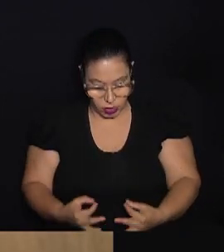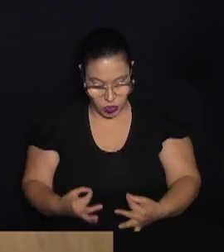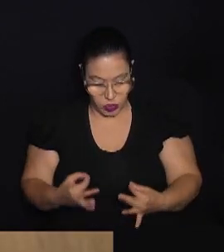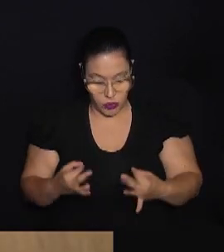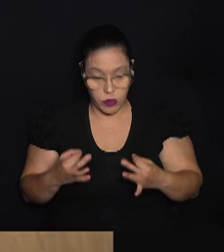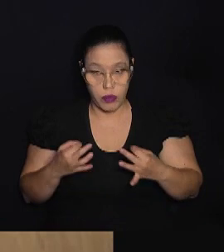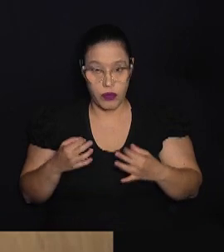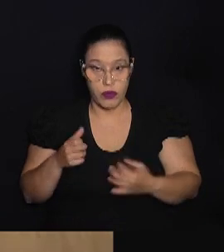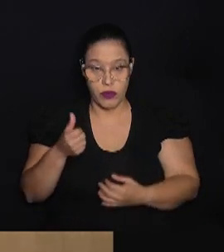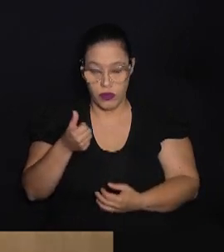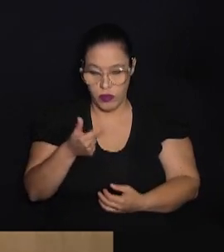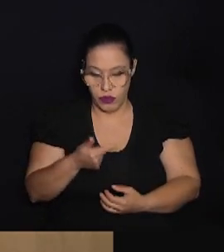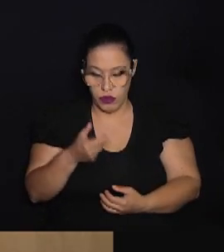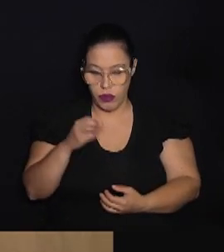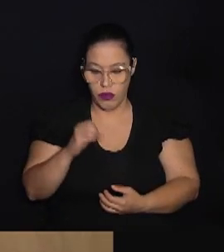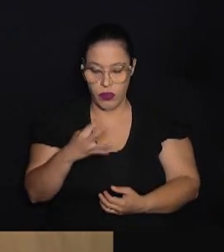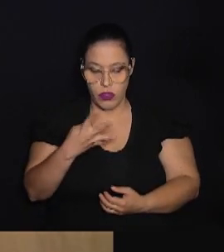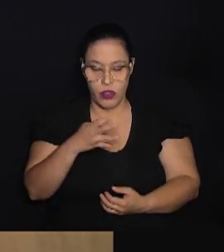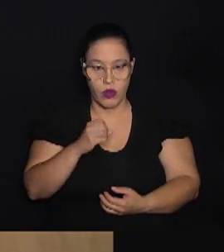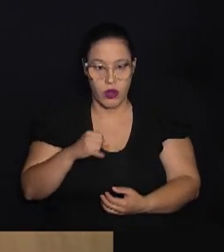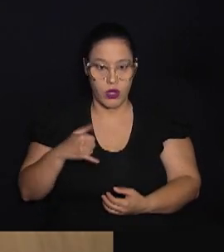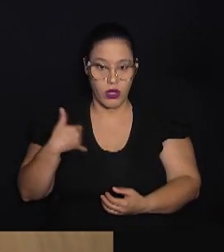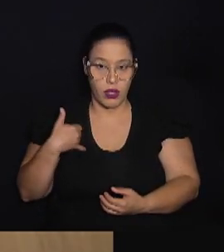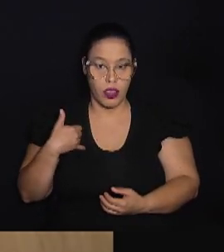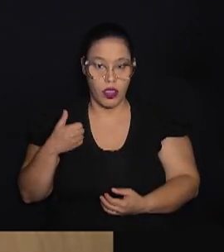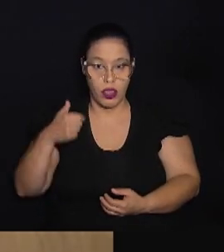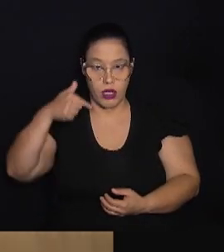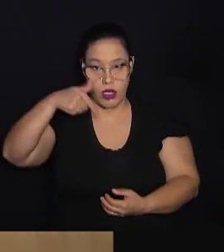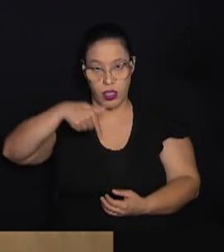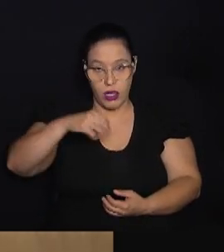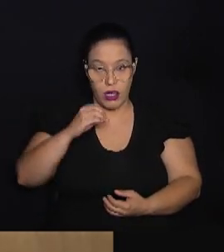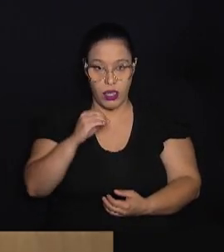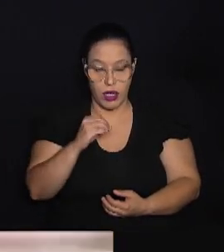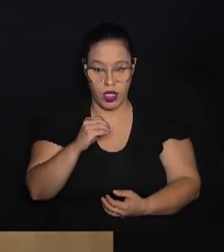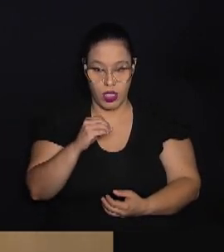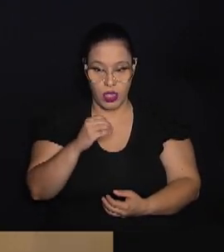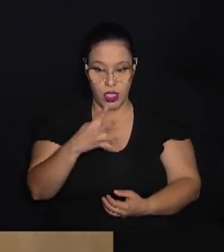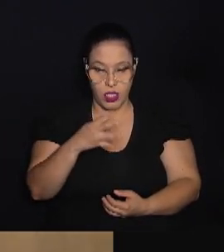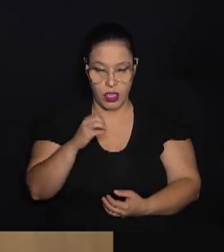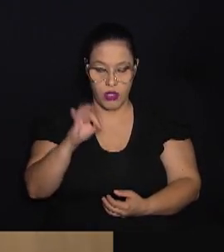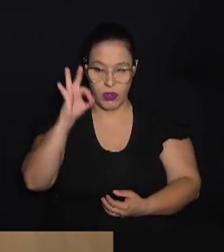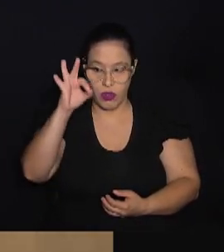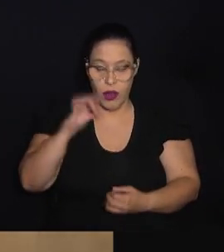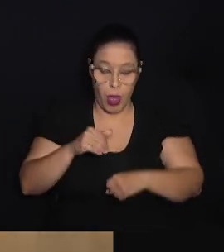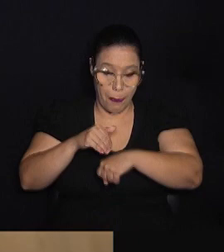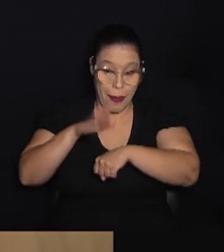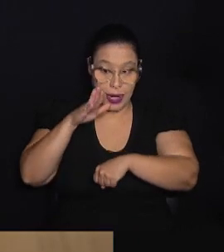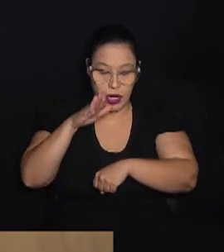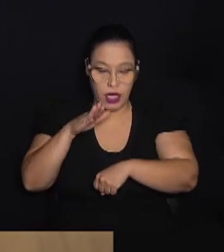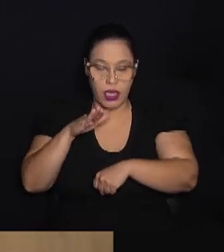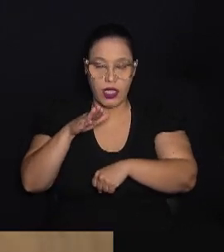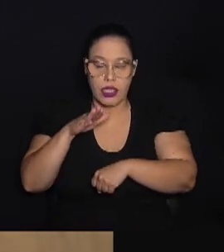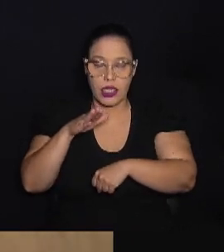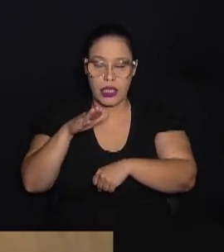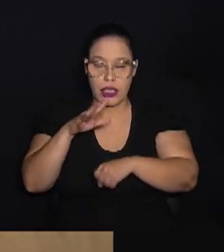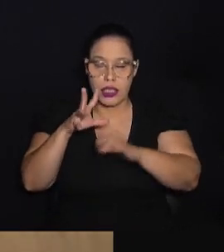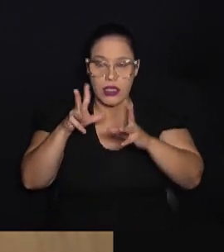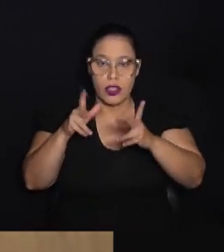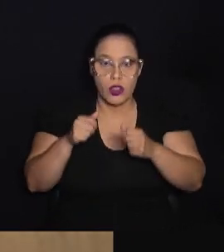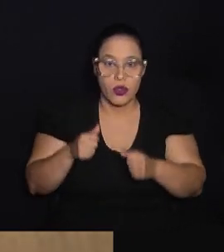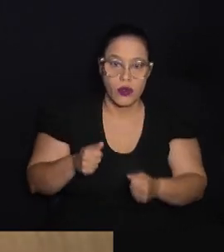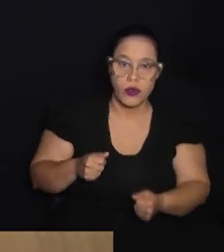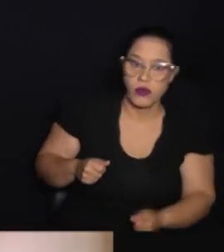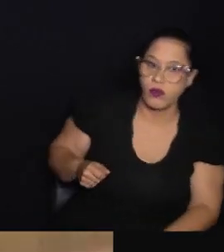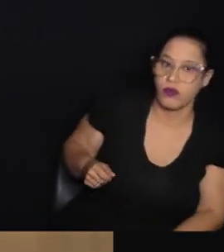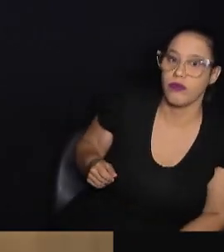endométrio entre 20 e 40 anos, que gira ao redor de 70% a 130% a mais. E todos esses fatores, e o risco